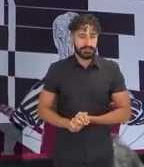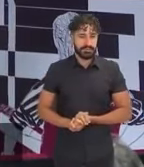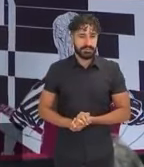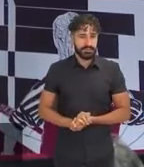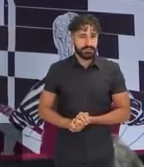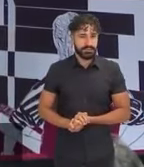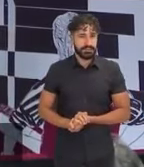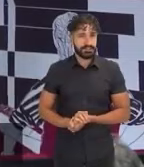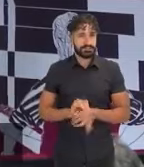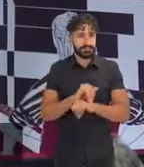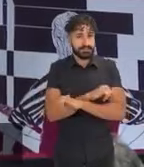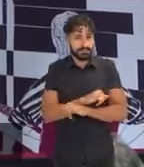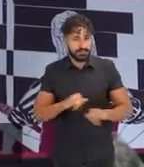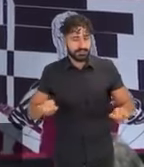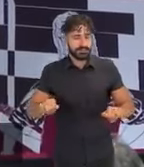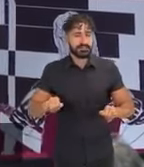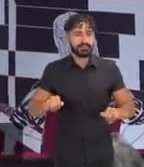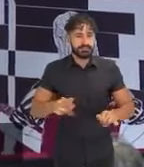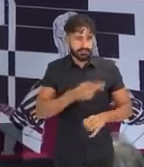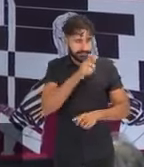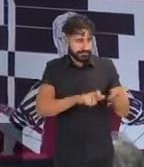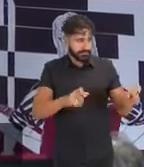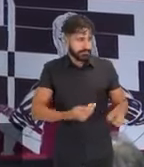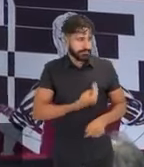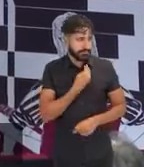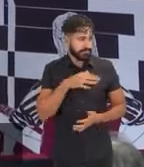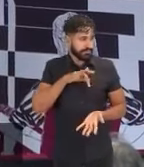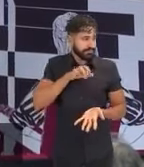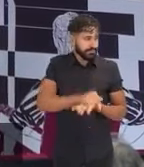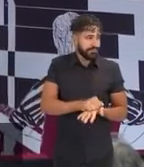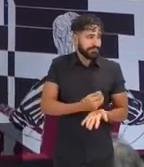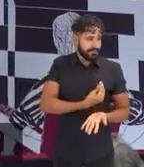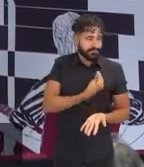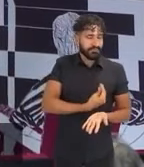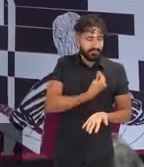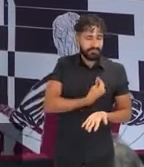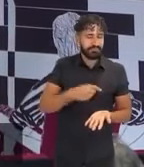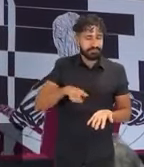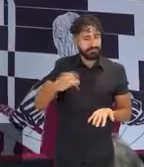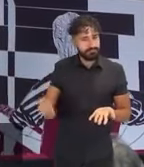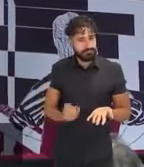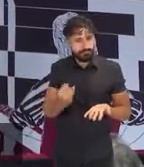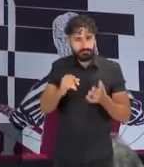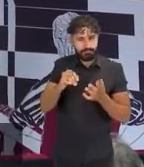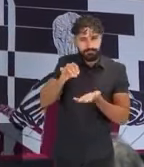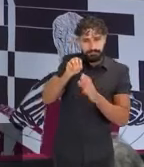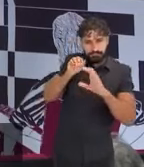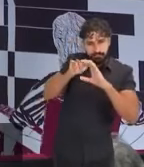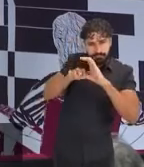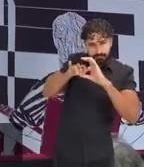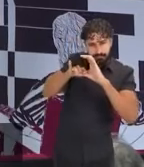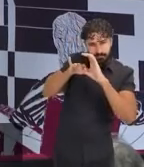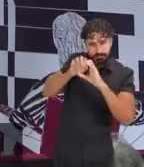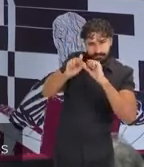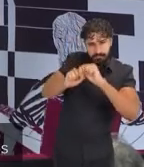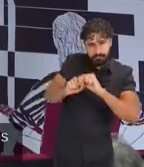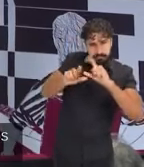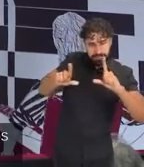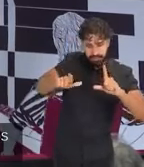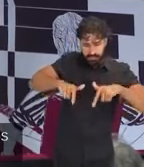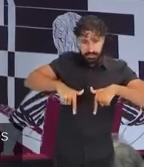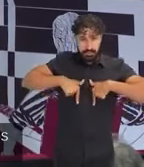Informamos aos participantes que, para o registro de presença, é necessário acessar o QR Code, que está nos